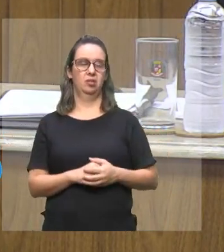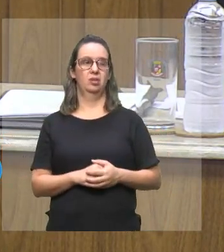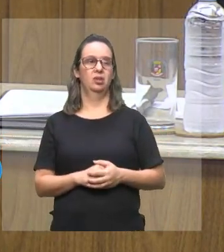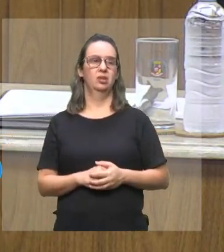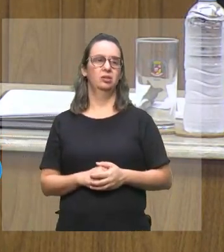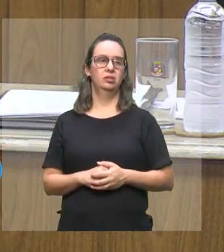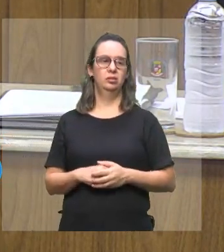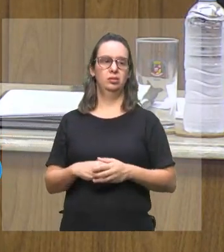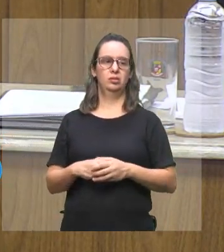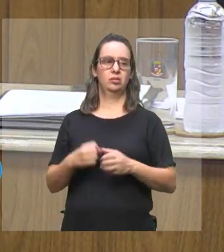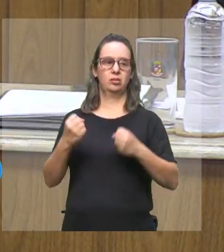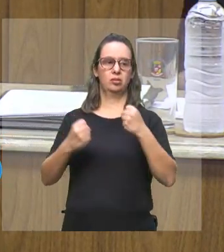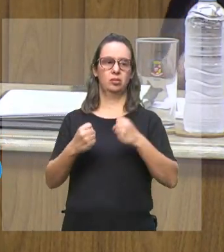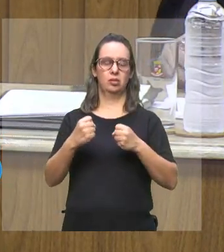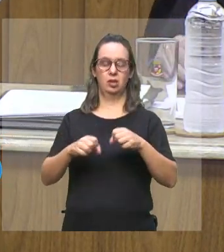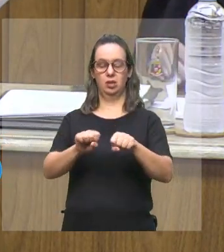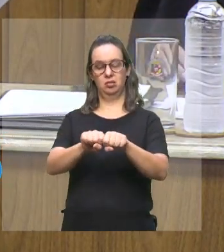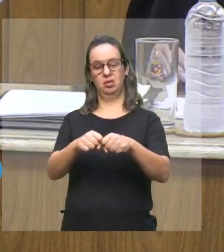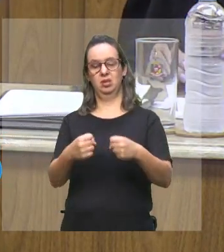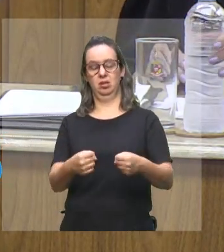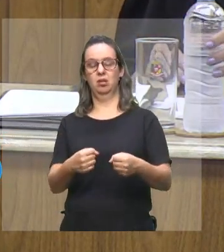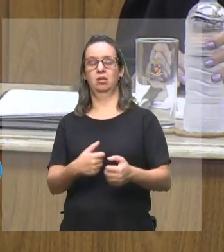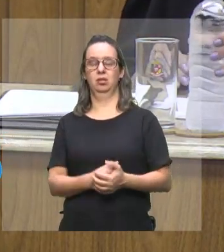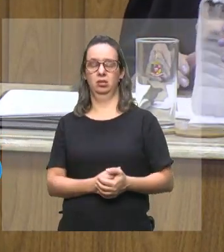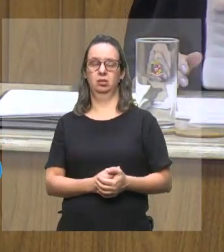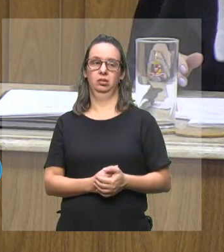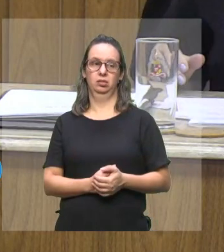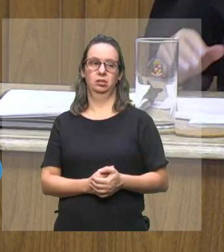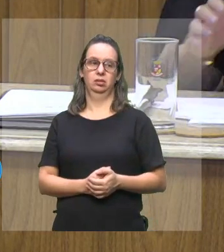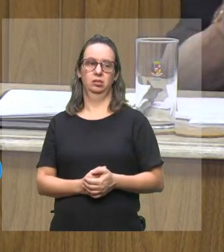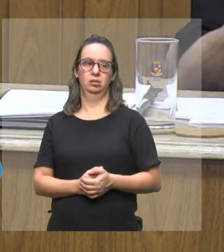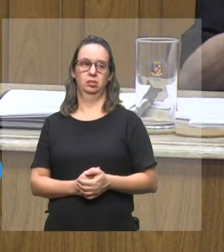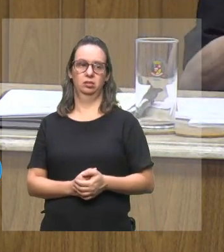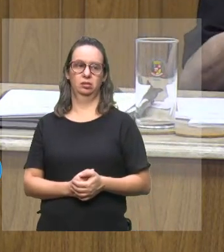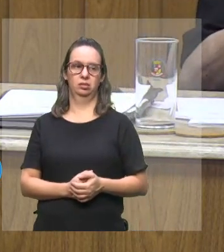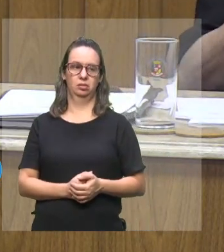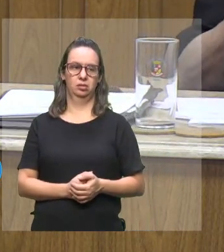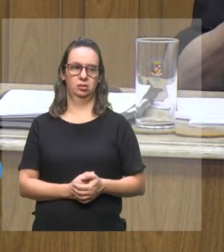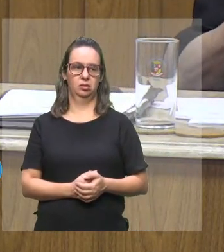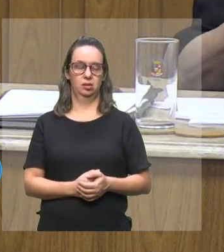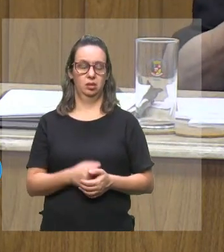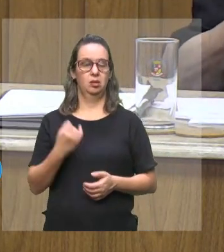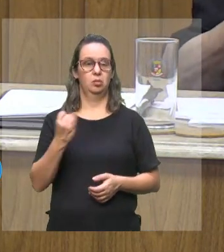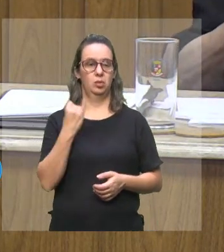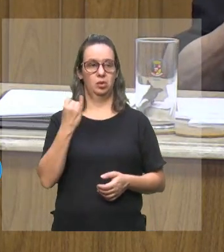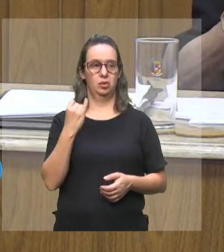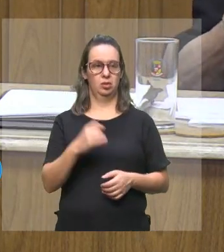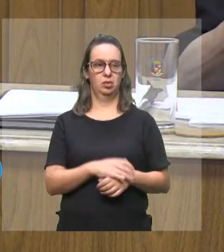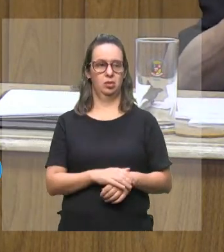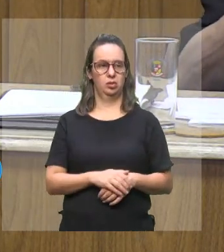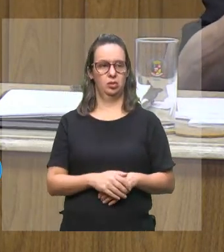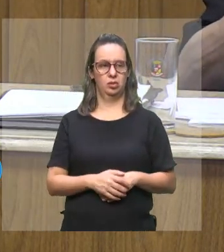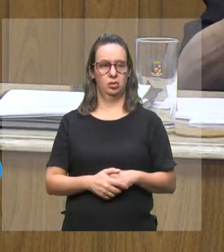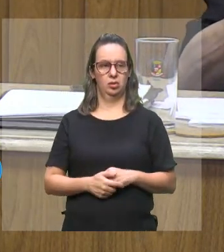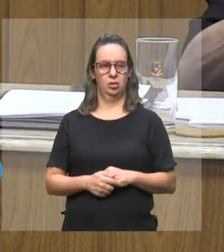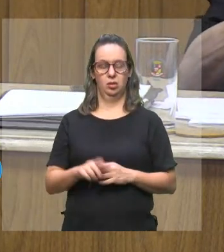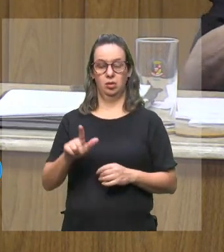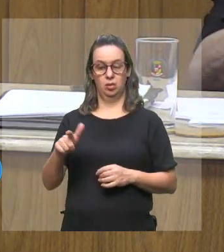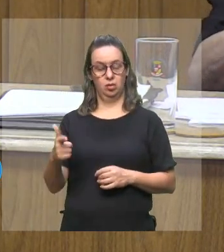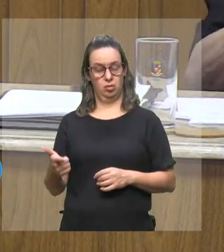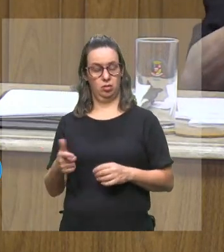para-choque quebrado, tenho certeza que vai fazer muita diferença. Um outro aspecto é que a Praça da